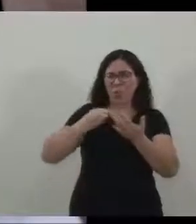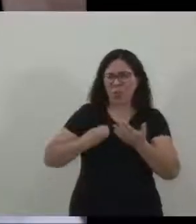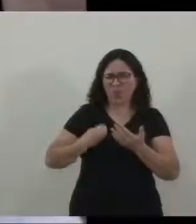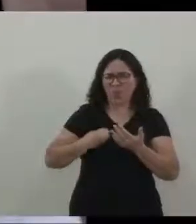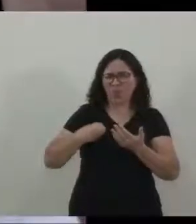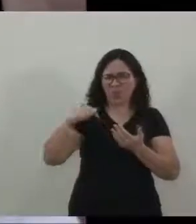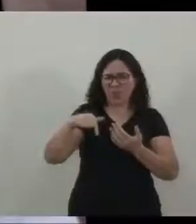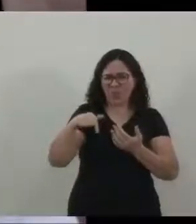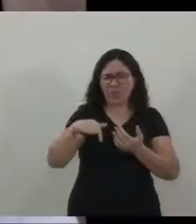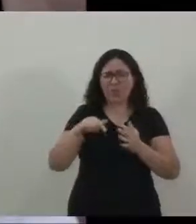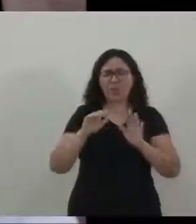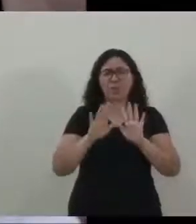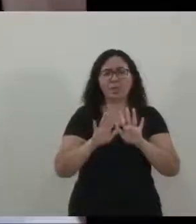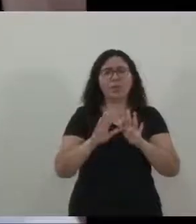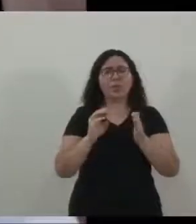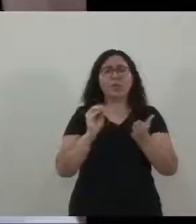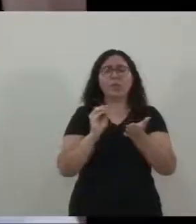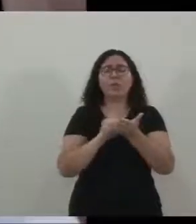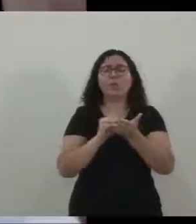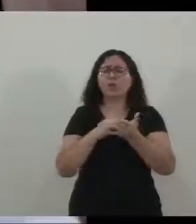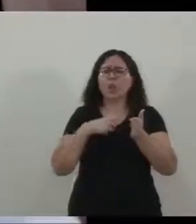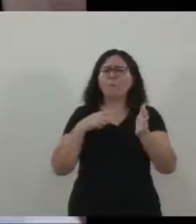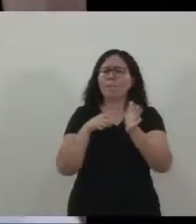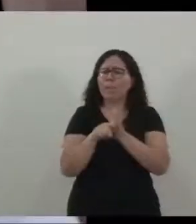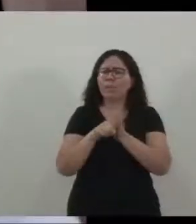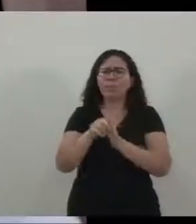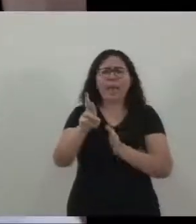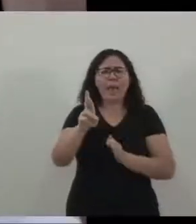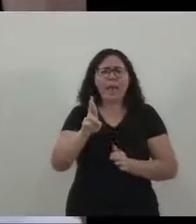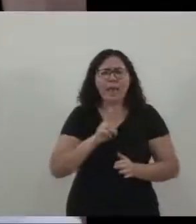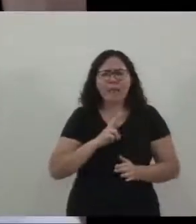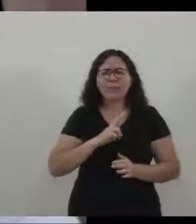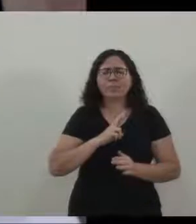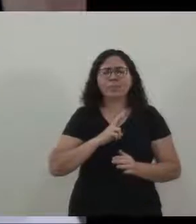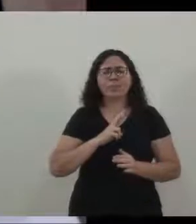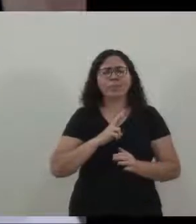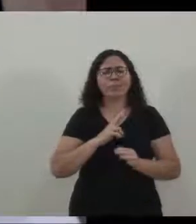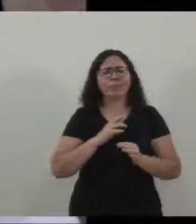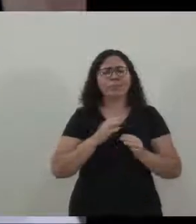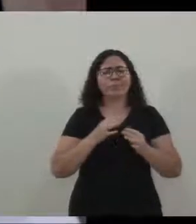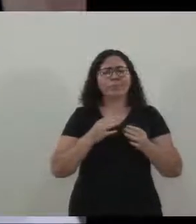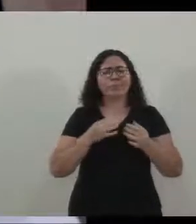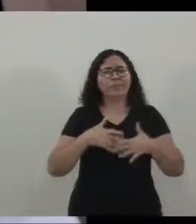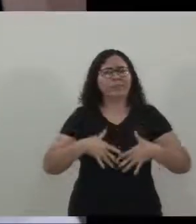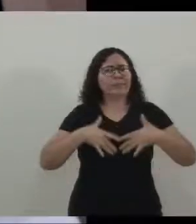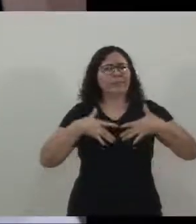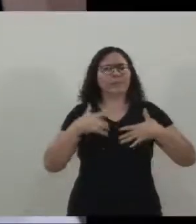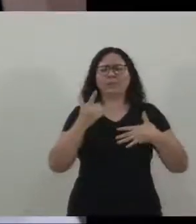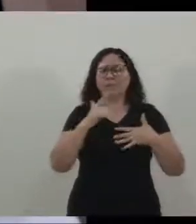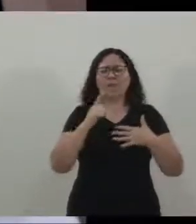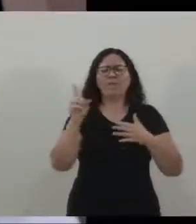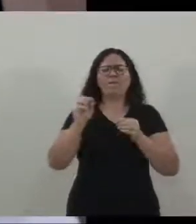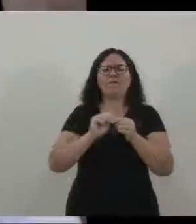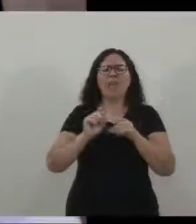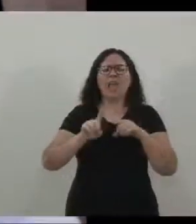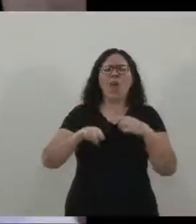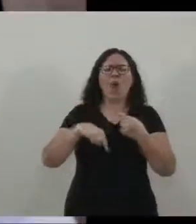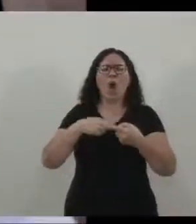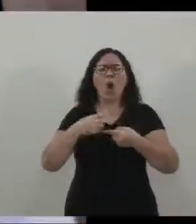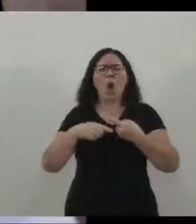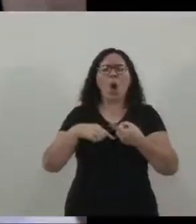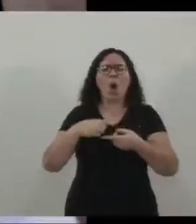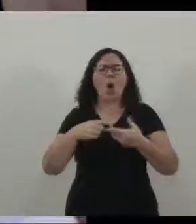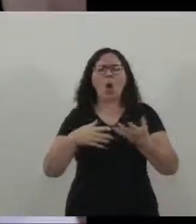audiência. Nós não tivemos as respostas satisfatórias, na verdade foi mais um embromation, né, da maior parte